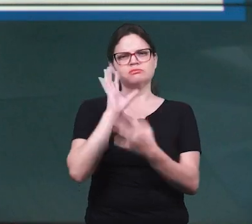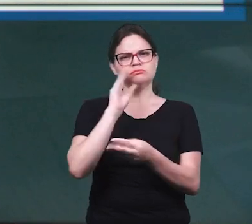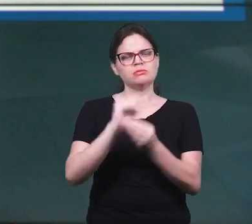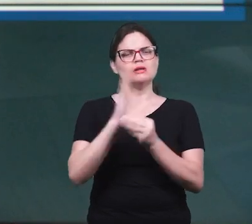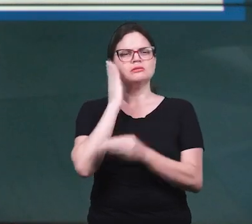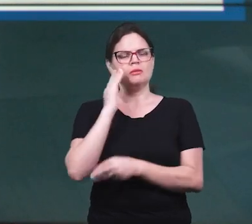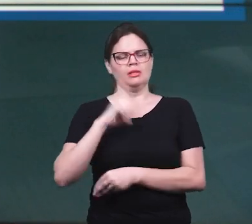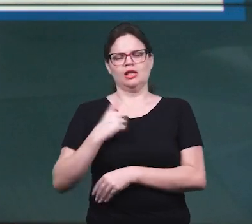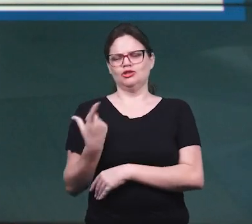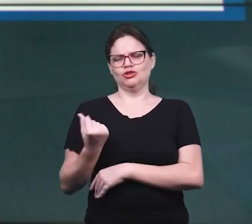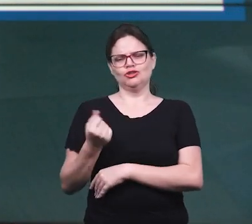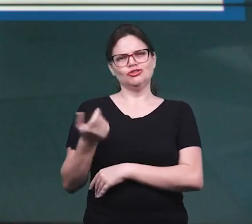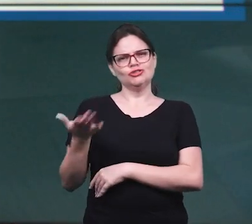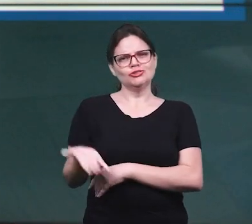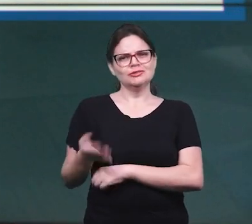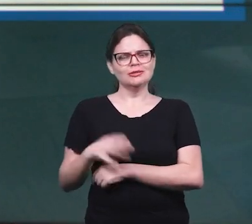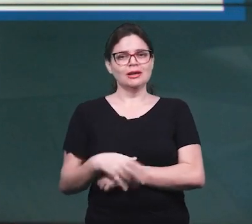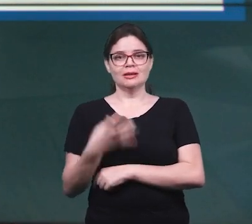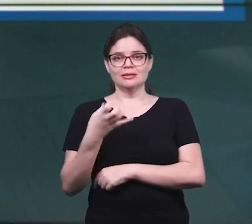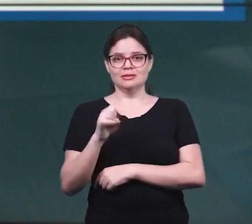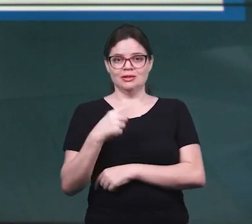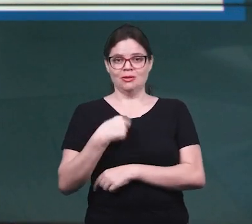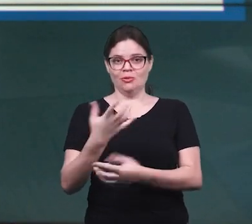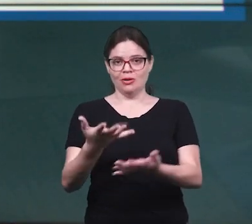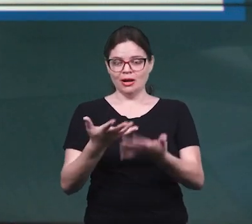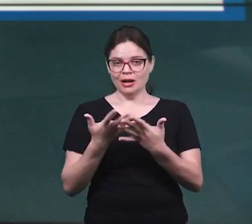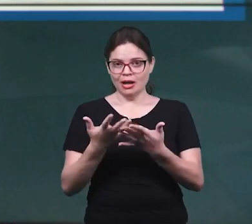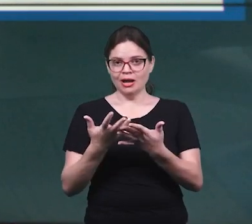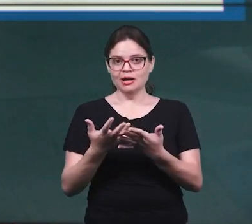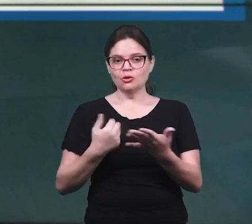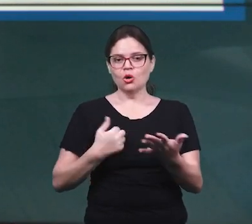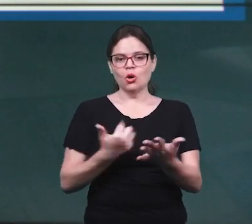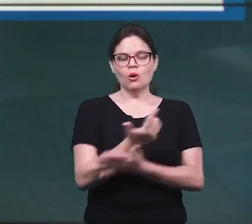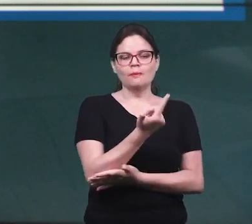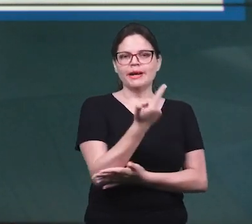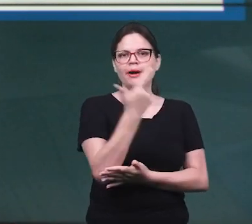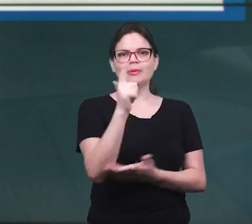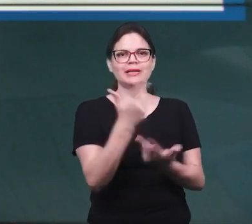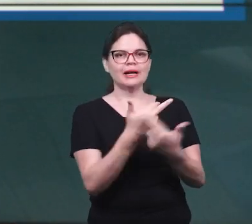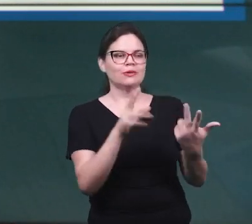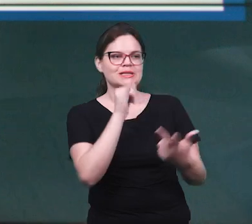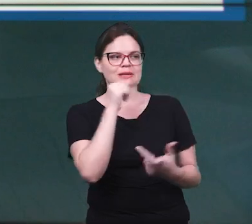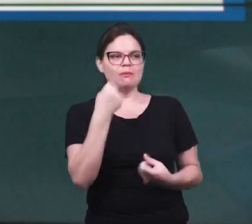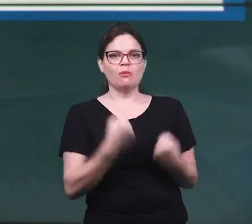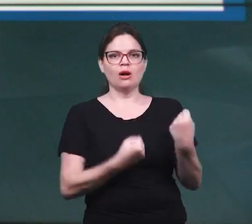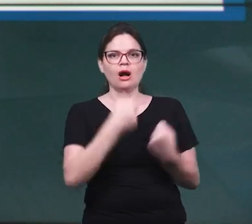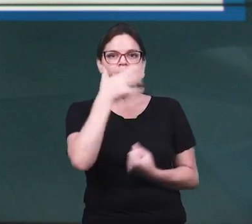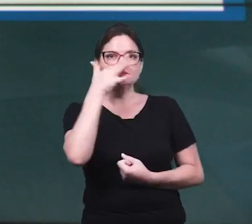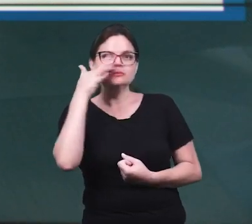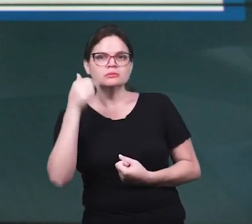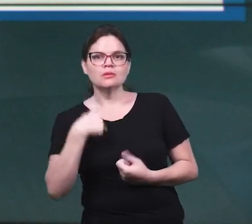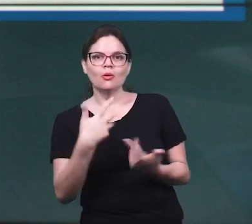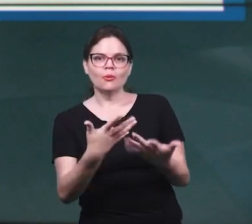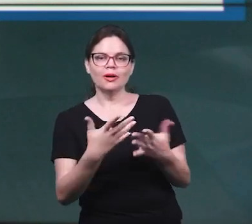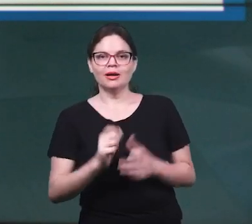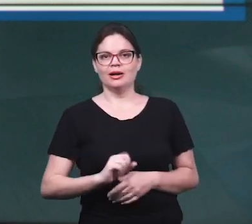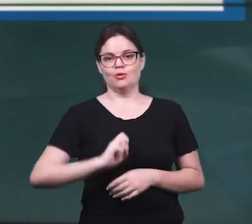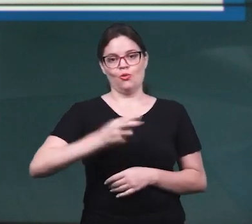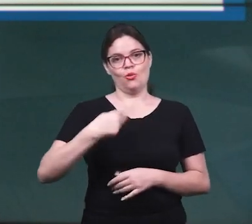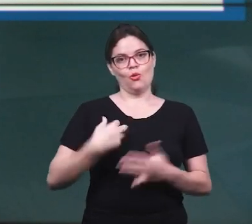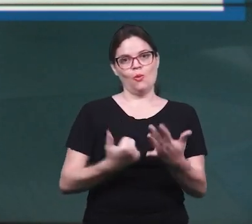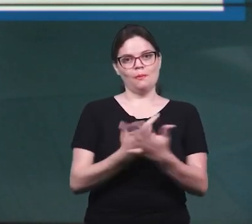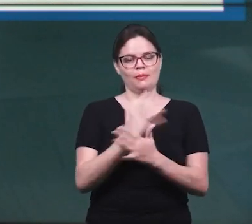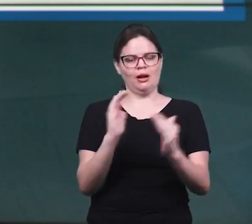em que eu quero adquirir um outro bem, um carro novo, eu quero adquirir um